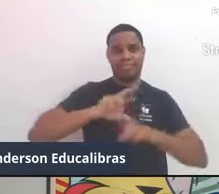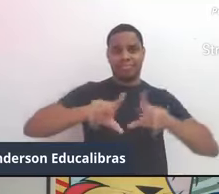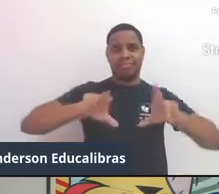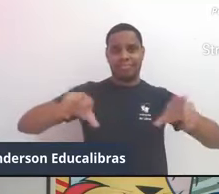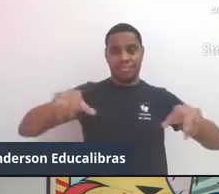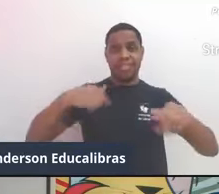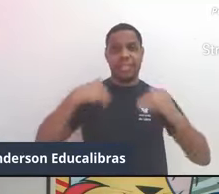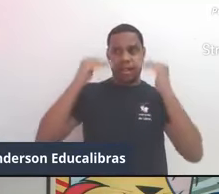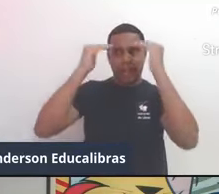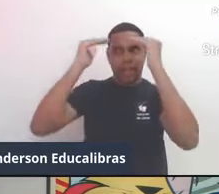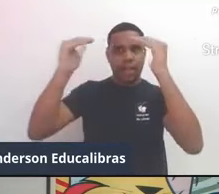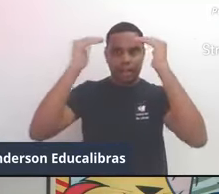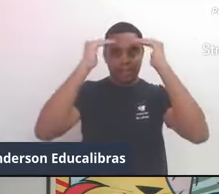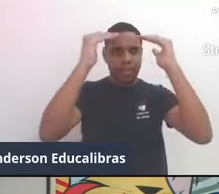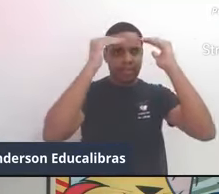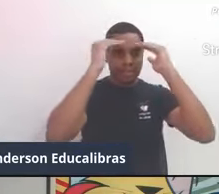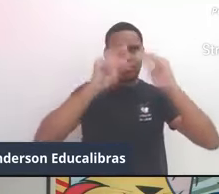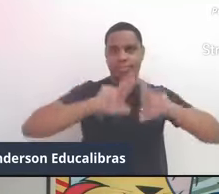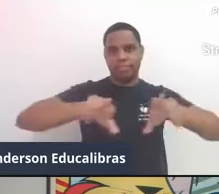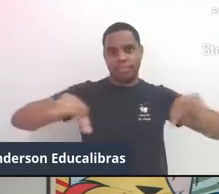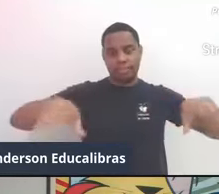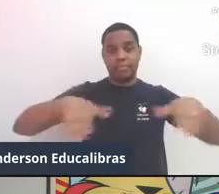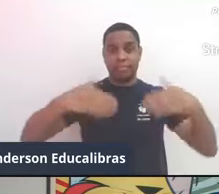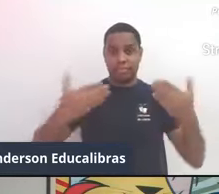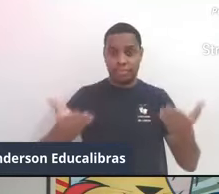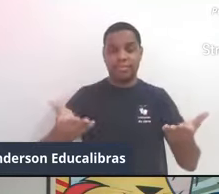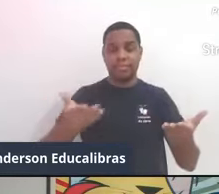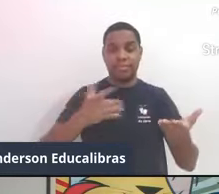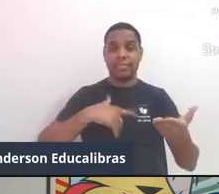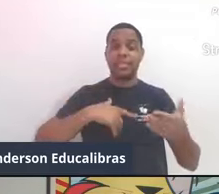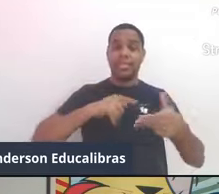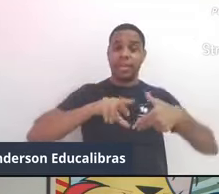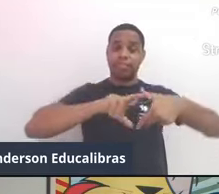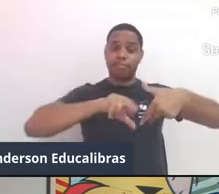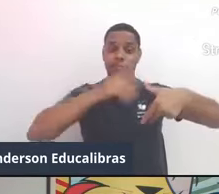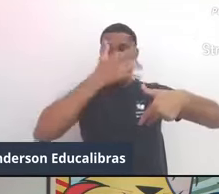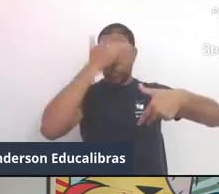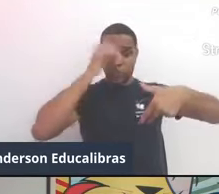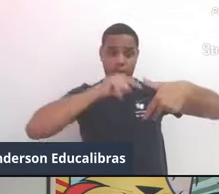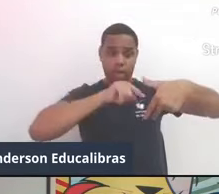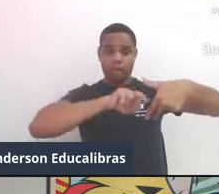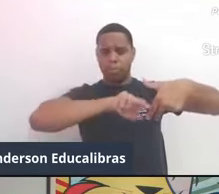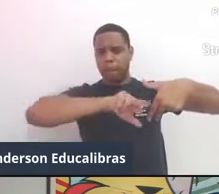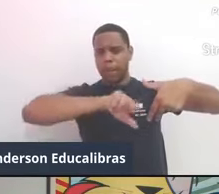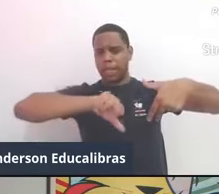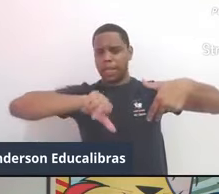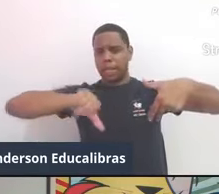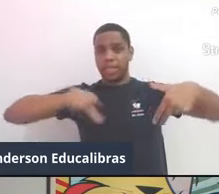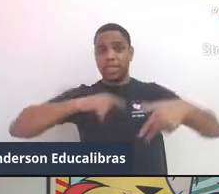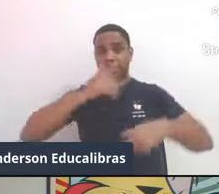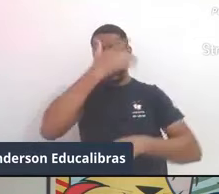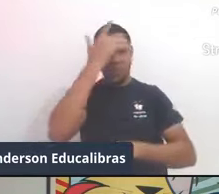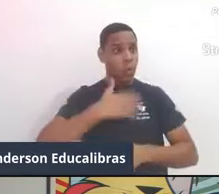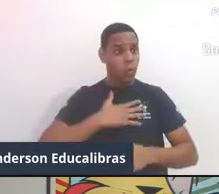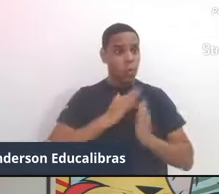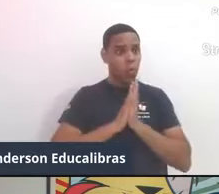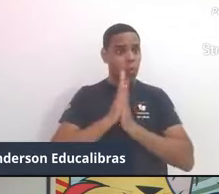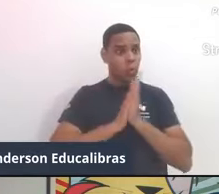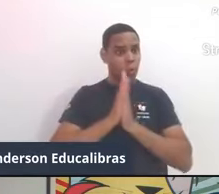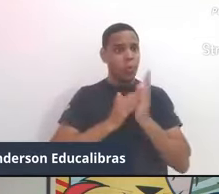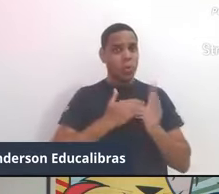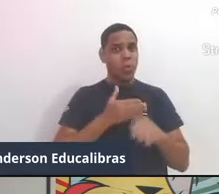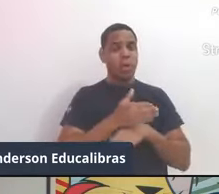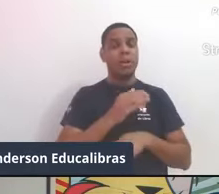gente tem que respeitar a diversidade. Isso chama-se diversidade. Tem gente que simplesmente vai só para